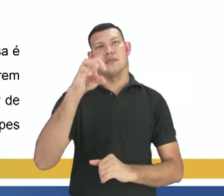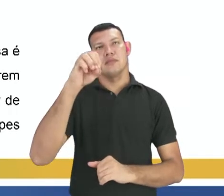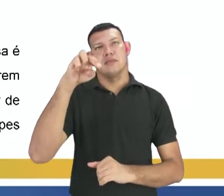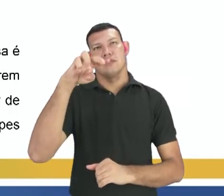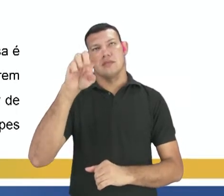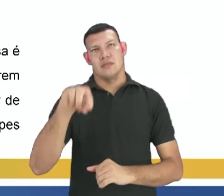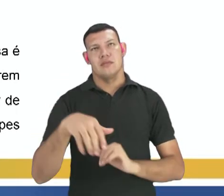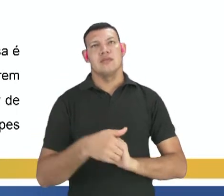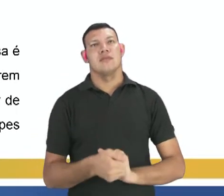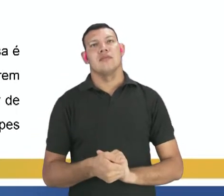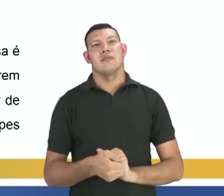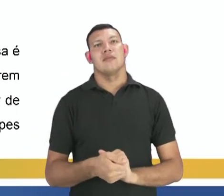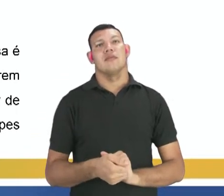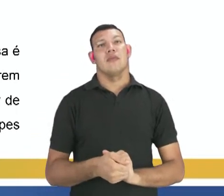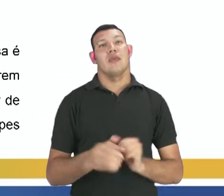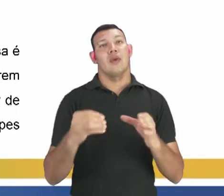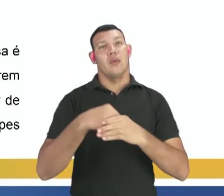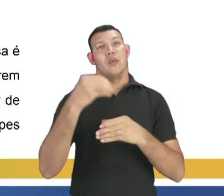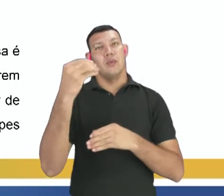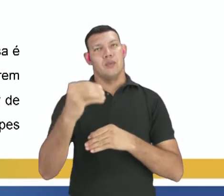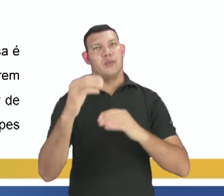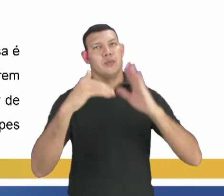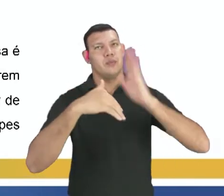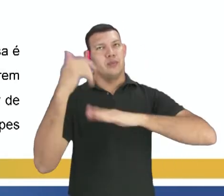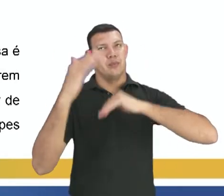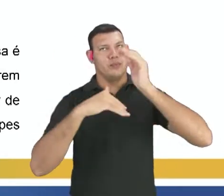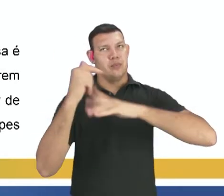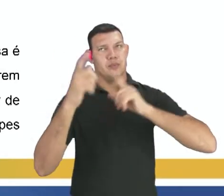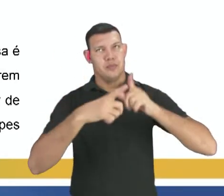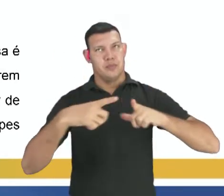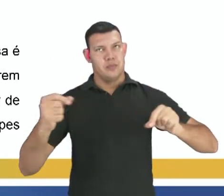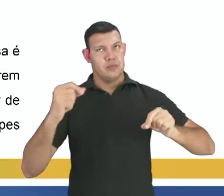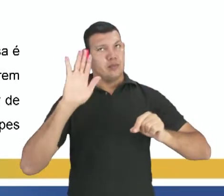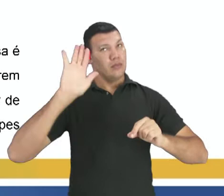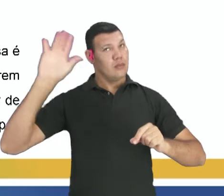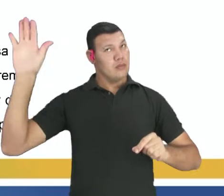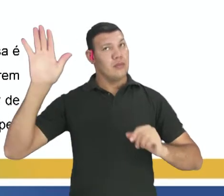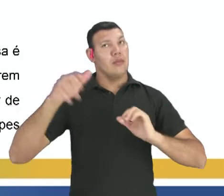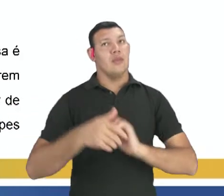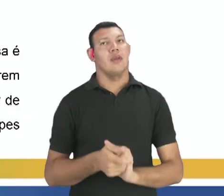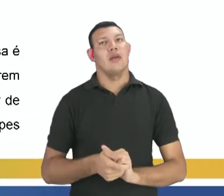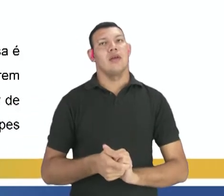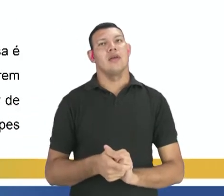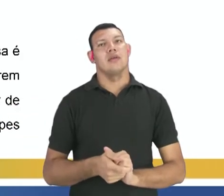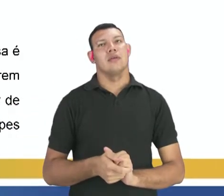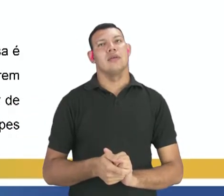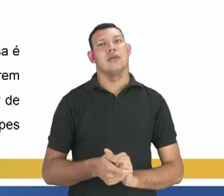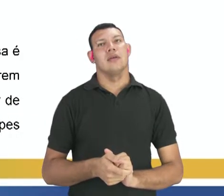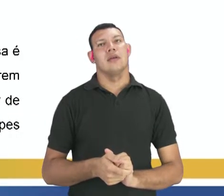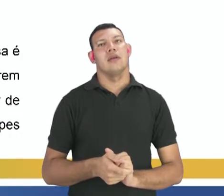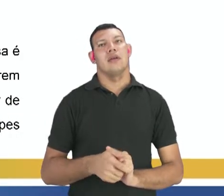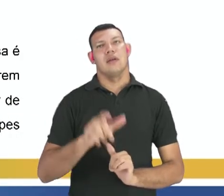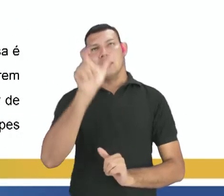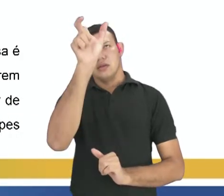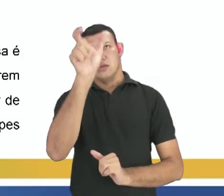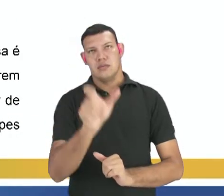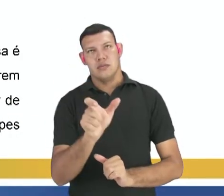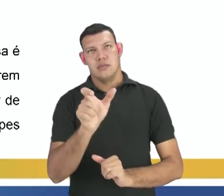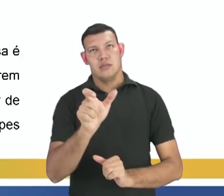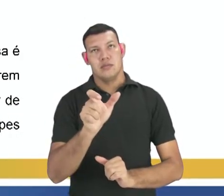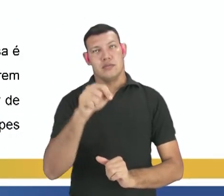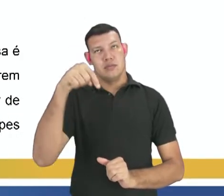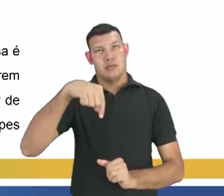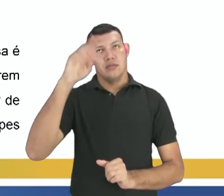Fora do sumô profissional do Japão, o perfil dos atletas é outro. Aqui no Brasil, por exemplo, existem